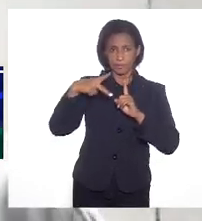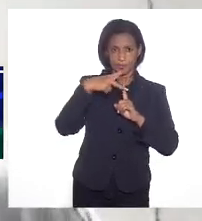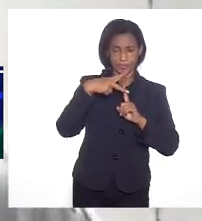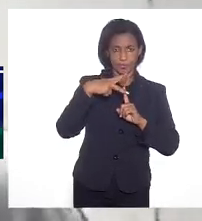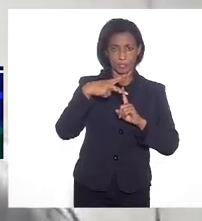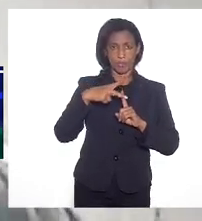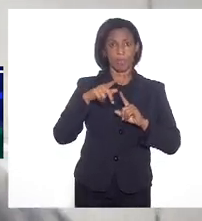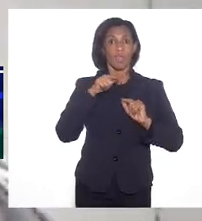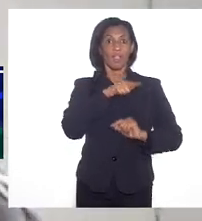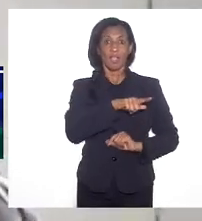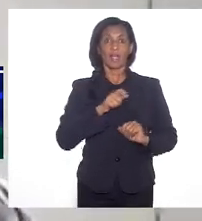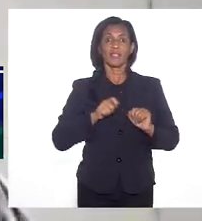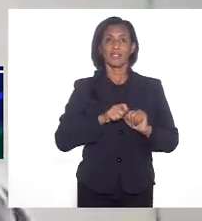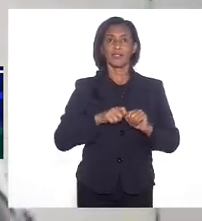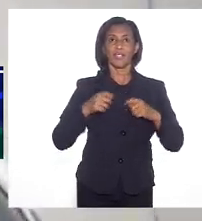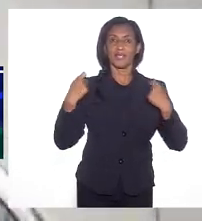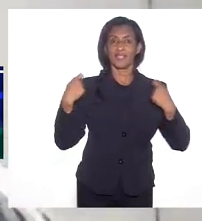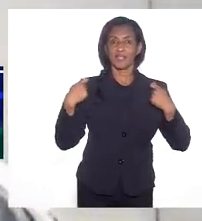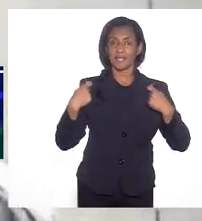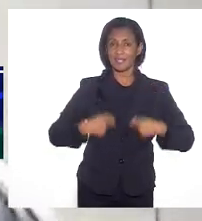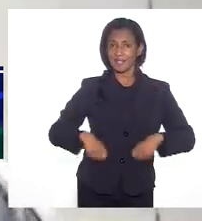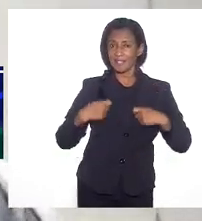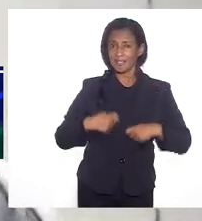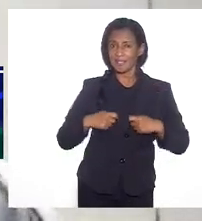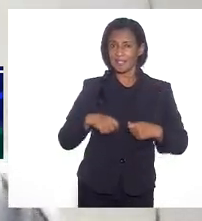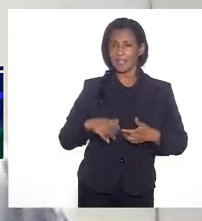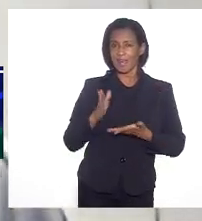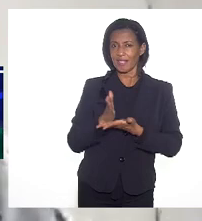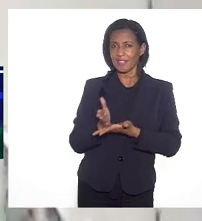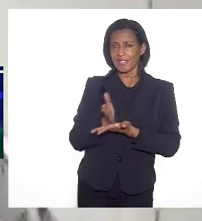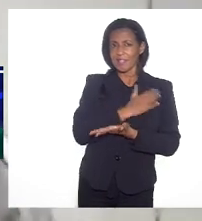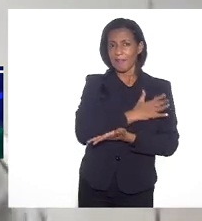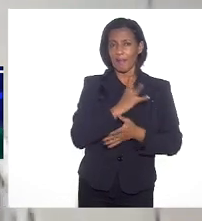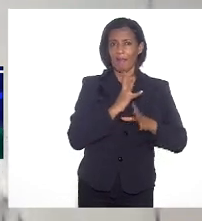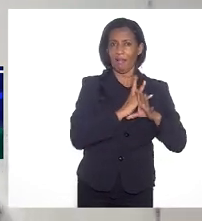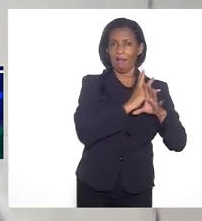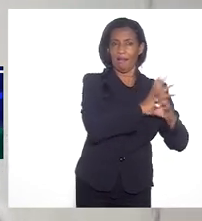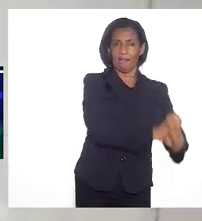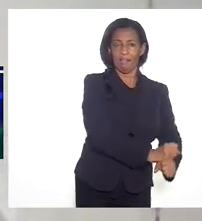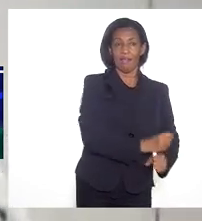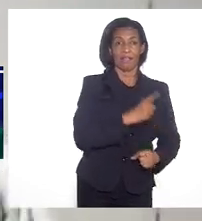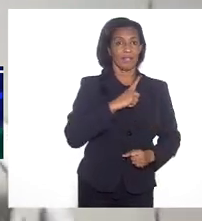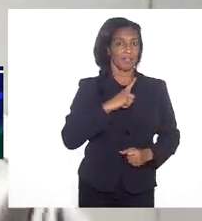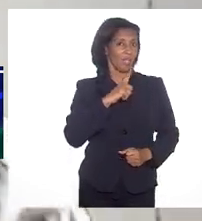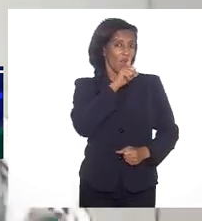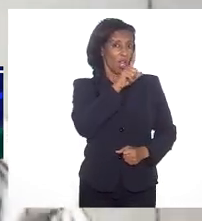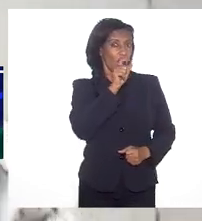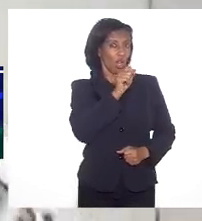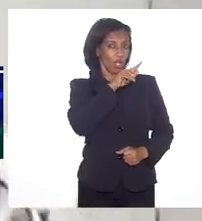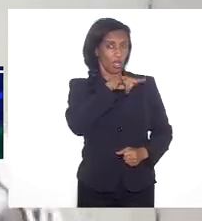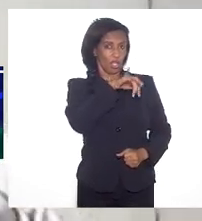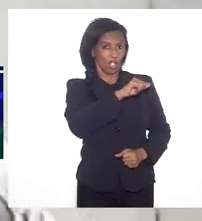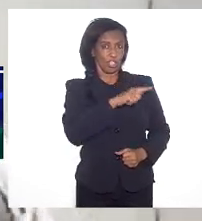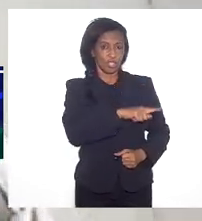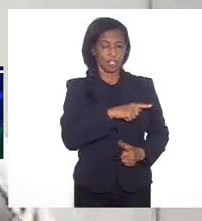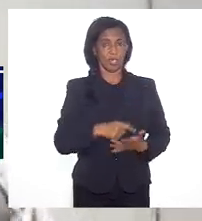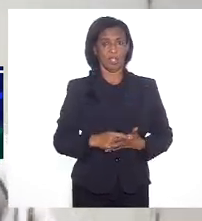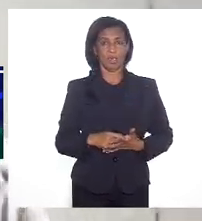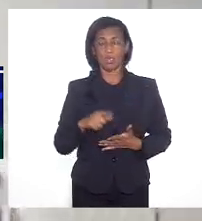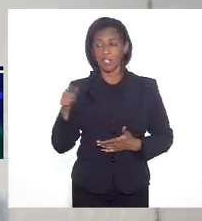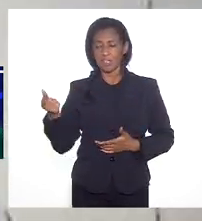é que se faz a necessidade de uma contabilidade separada em que se há uma lógica em que esses recursos que os servidores